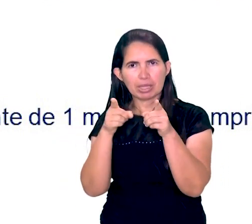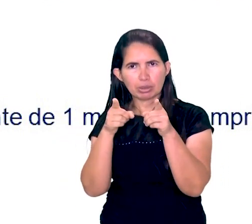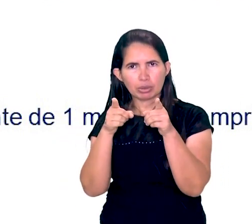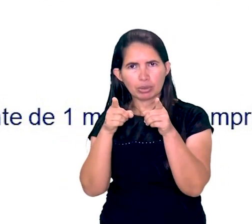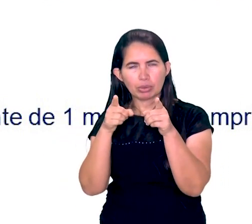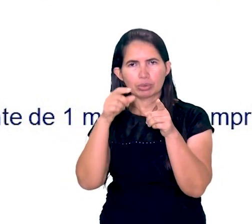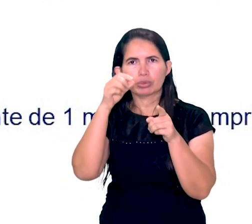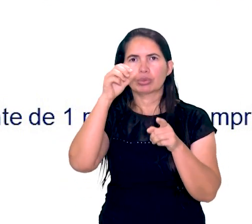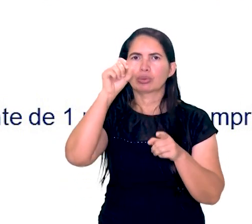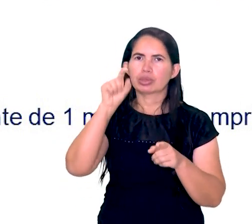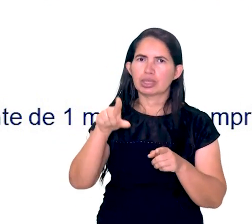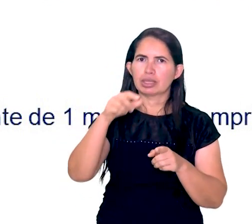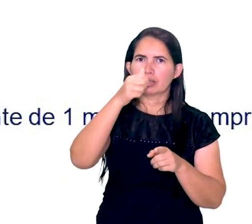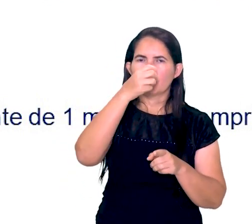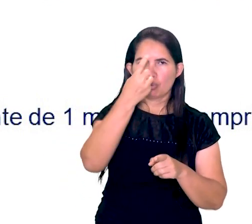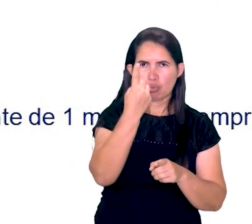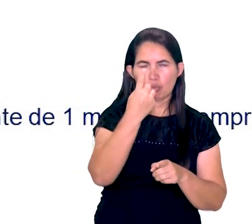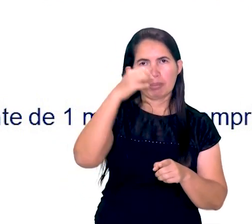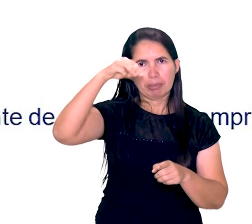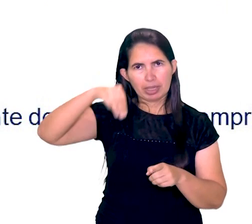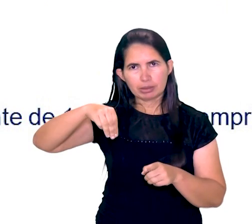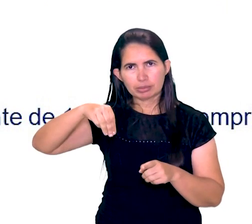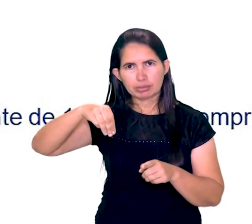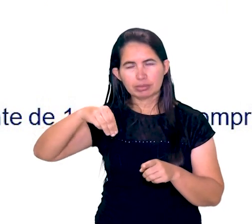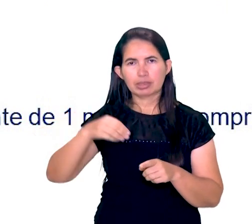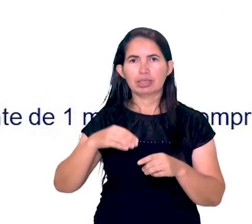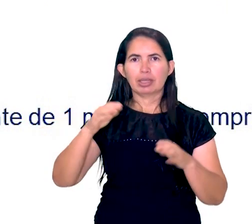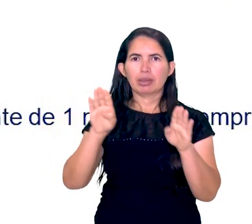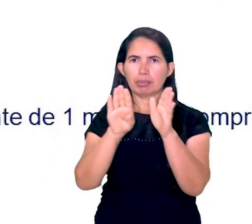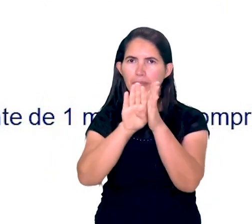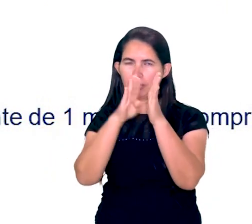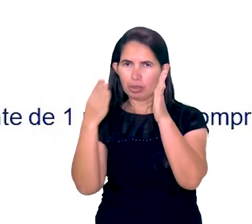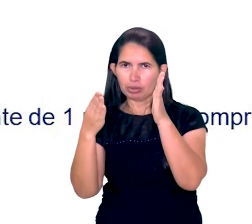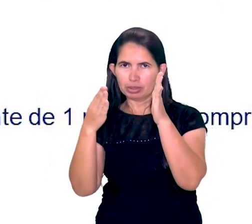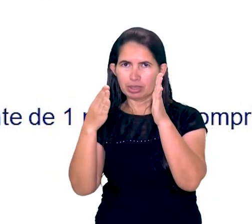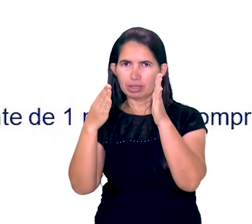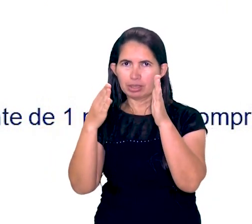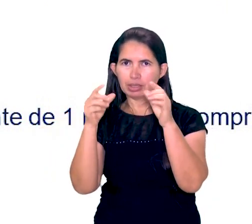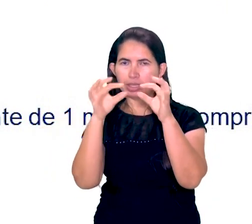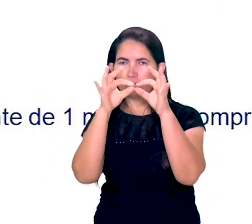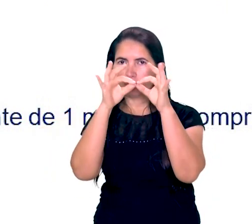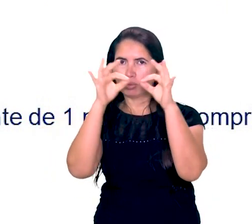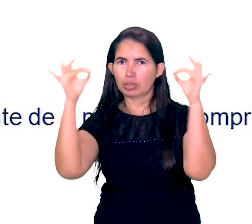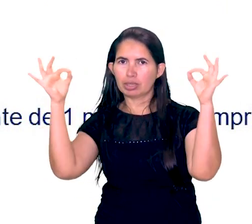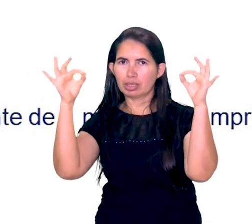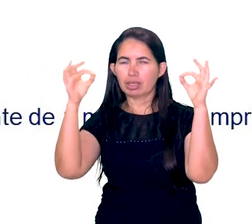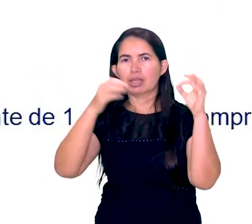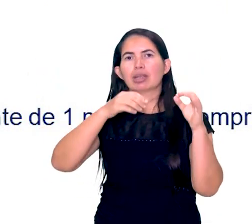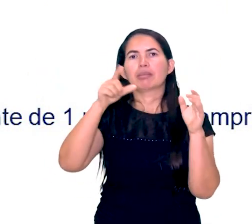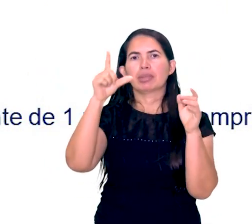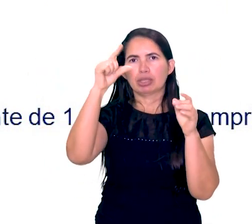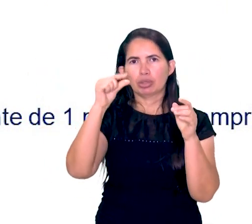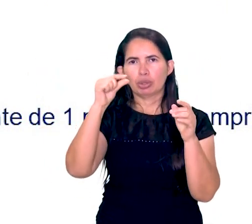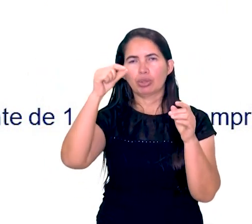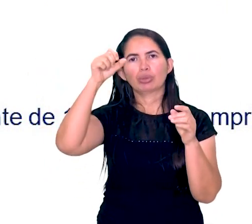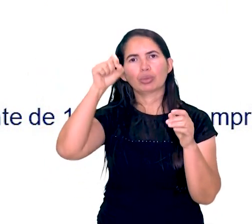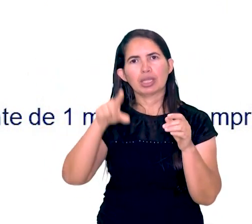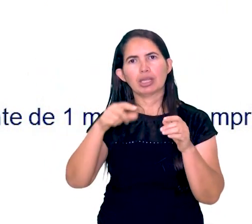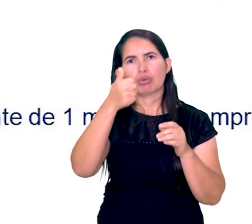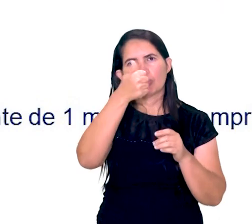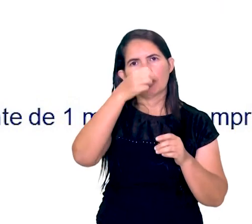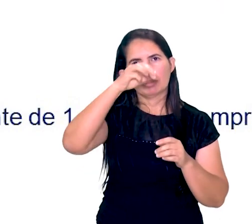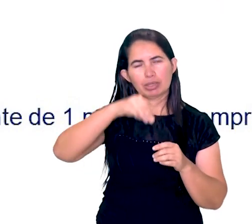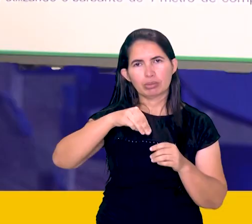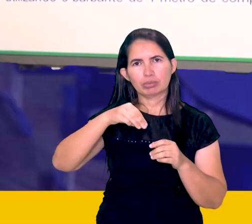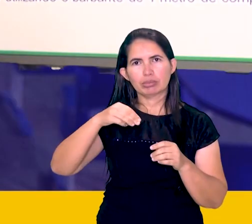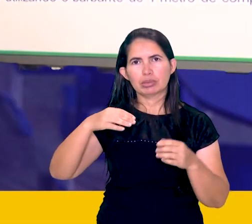metro. Largura da porta? Tem menos de 1 metro? Também tem menos de 1 metro. E o